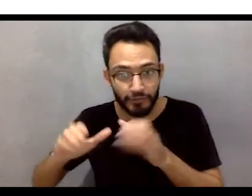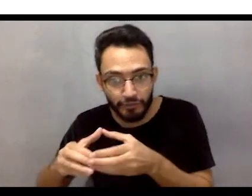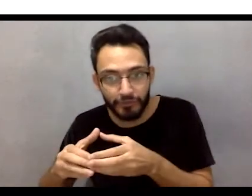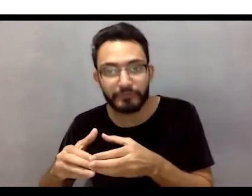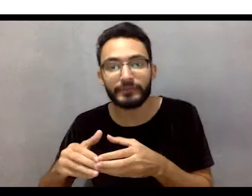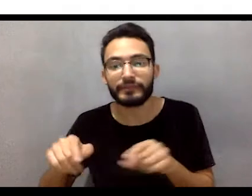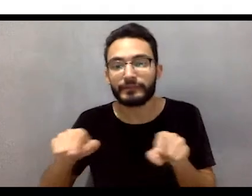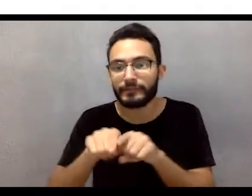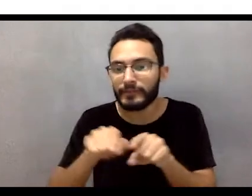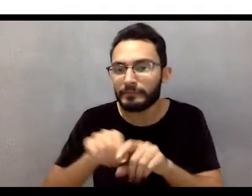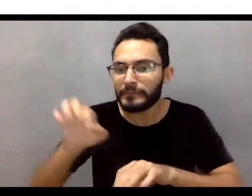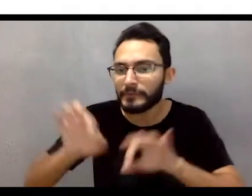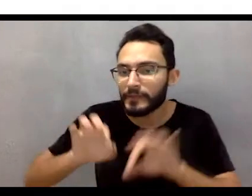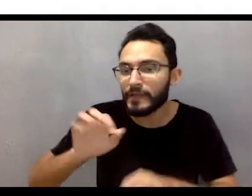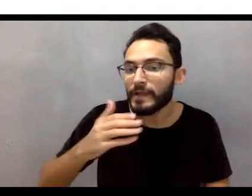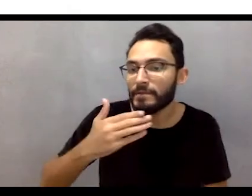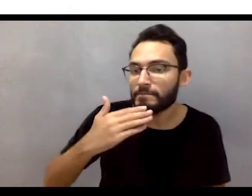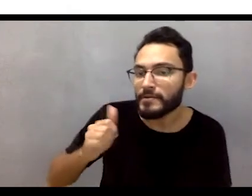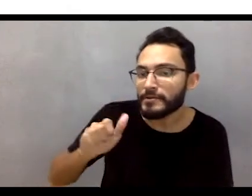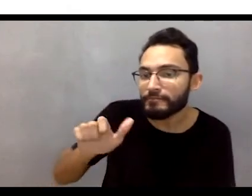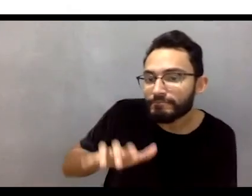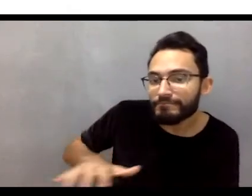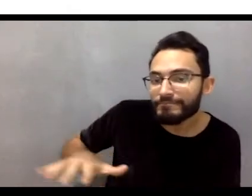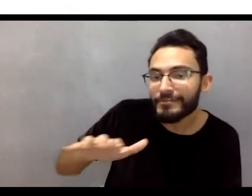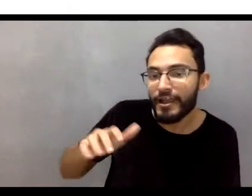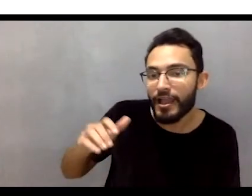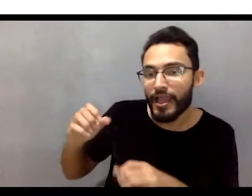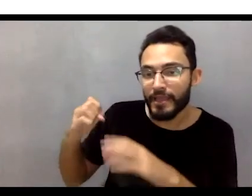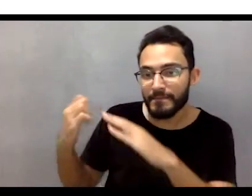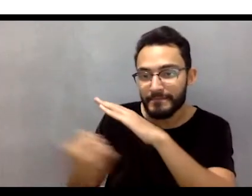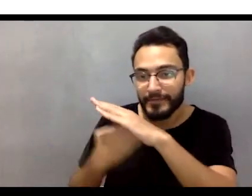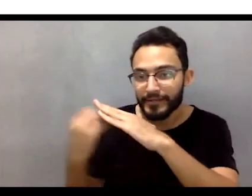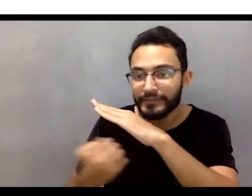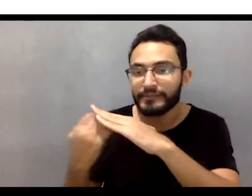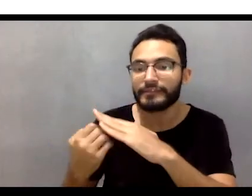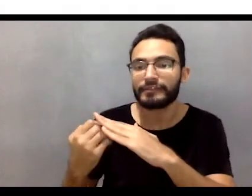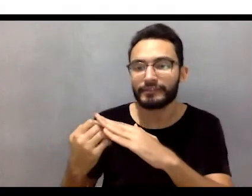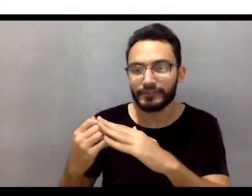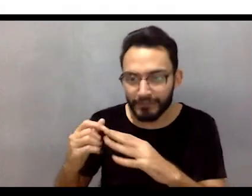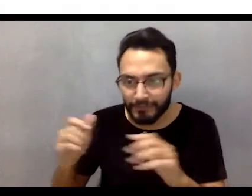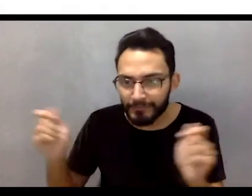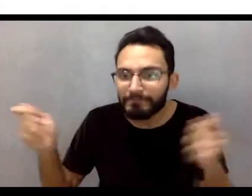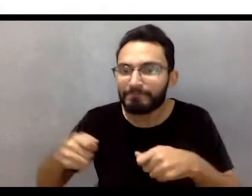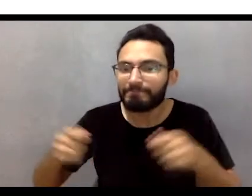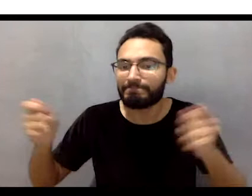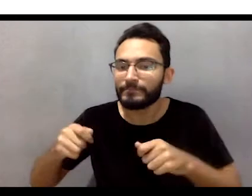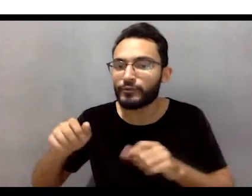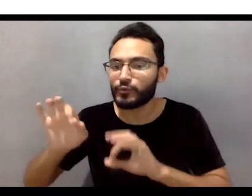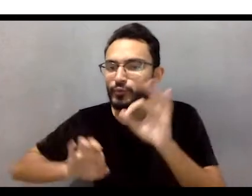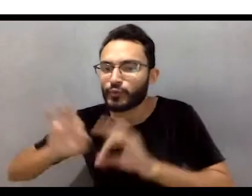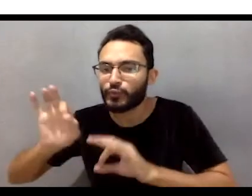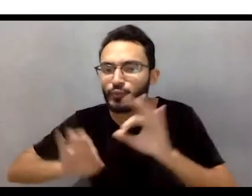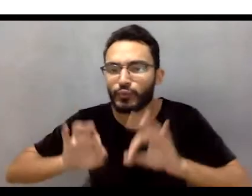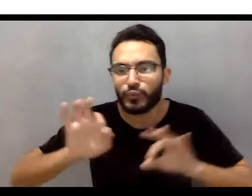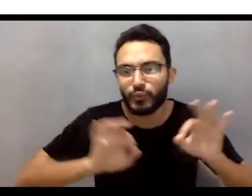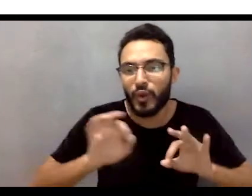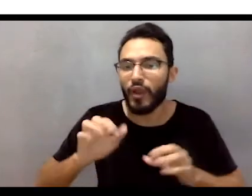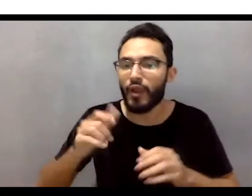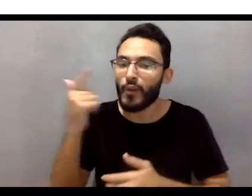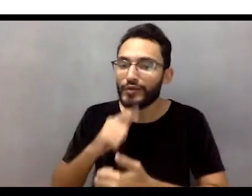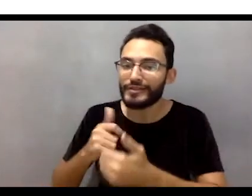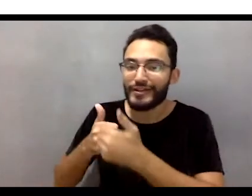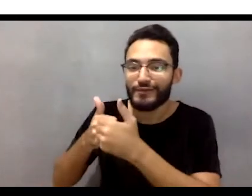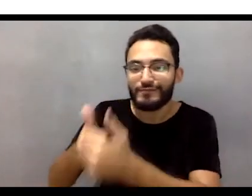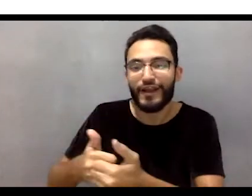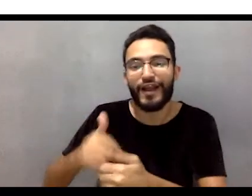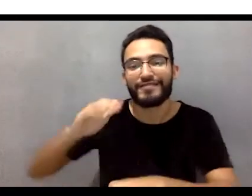em direção à empresa em torno de metas que são mensuráveis e que a gente consegue acompanhar com